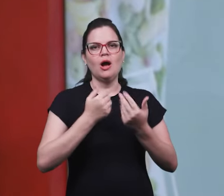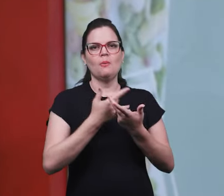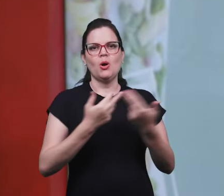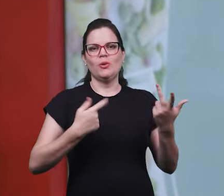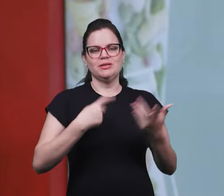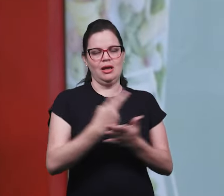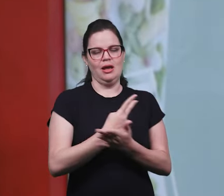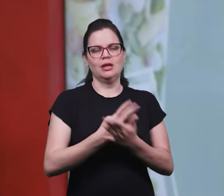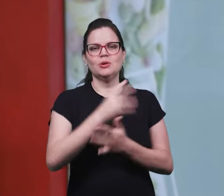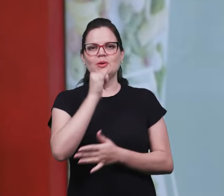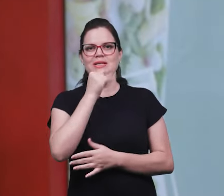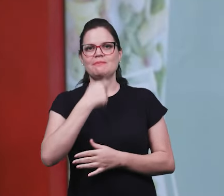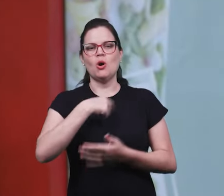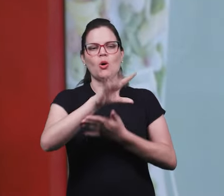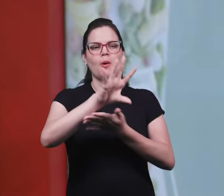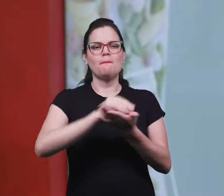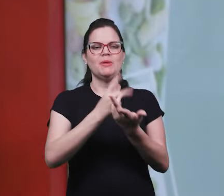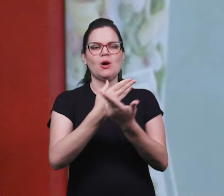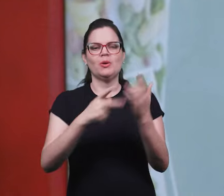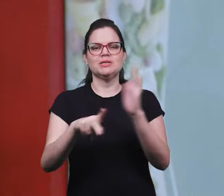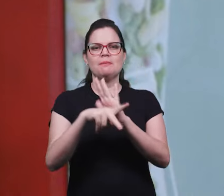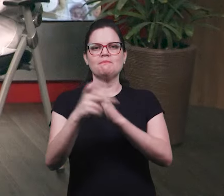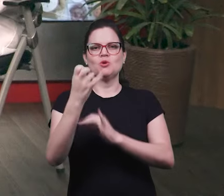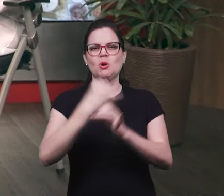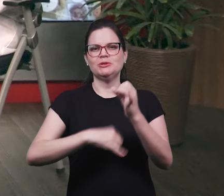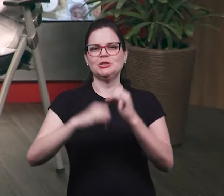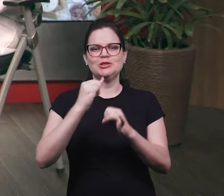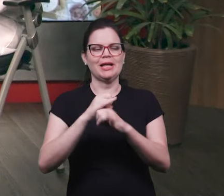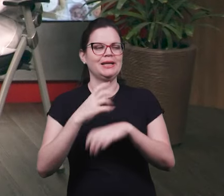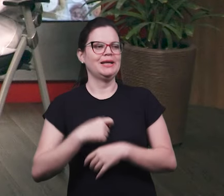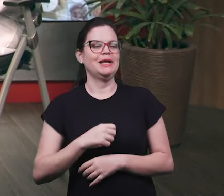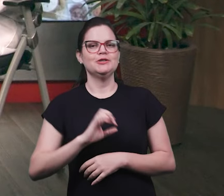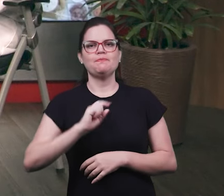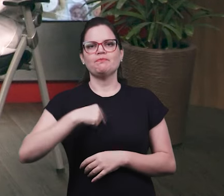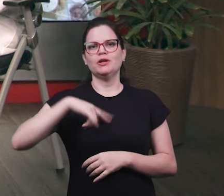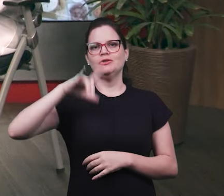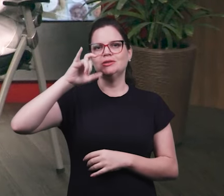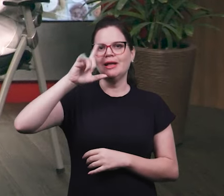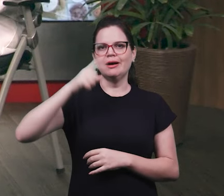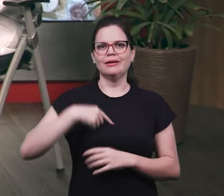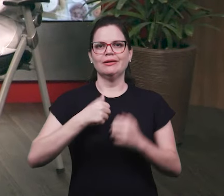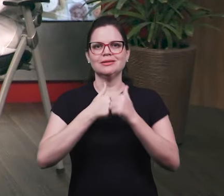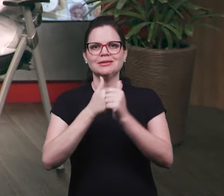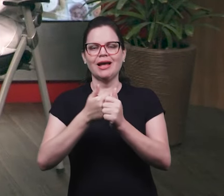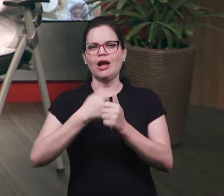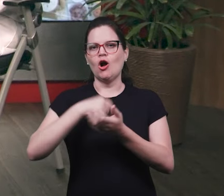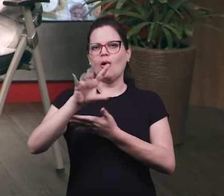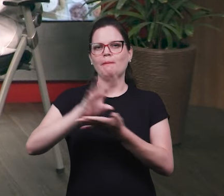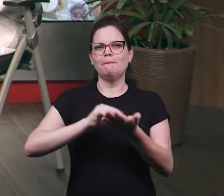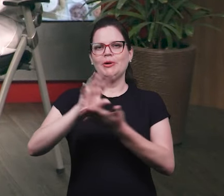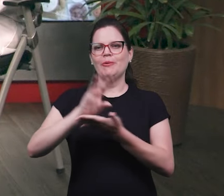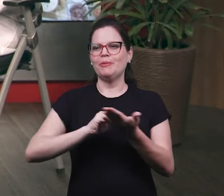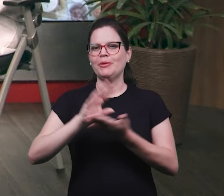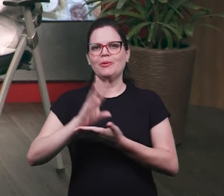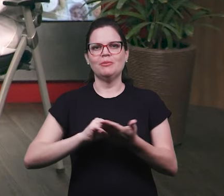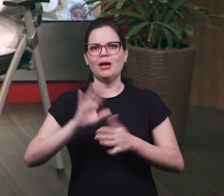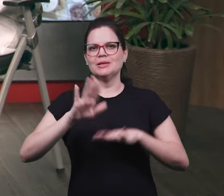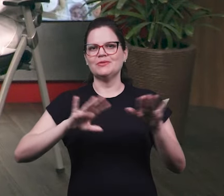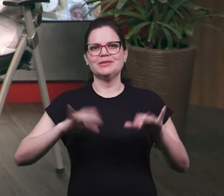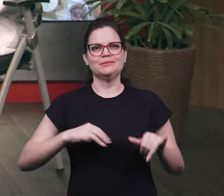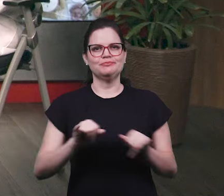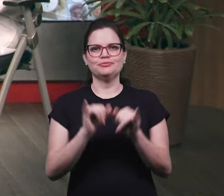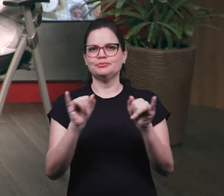sem comprovação científica de blogueiro aquela com tanta dificuldade tirando tanta coisa